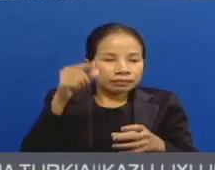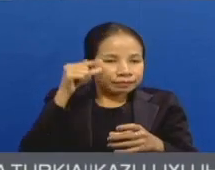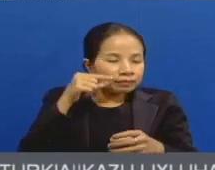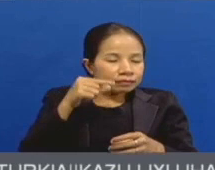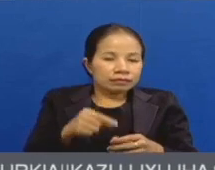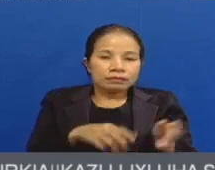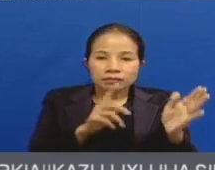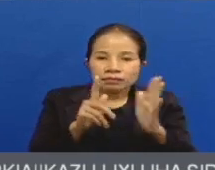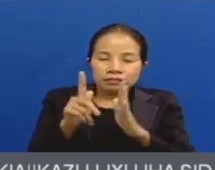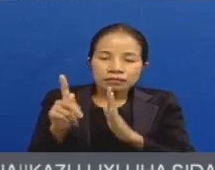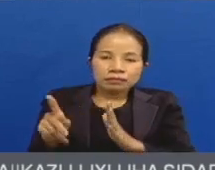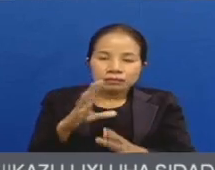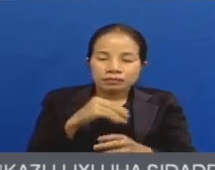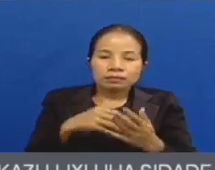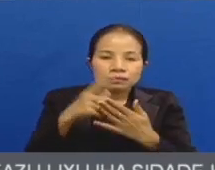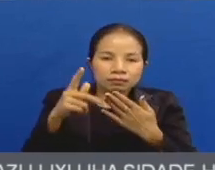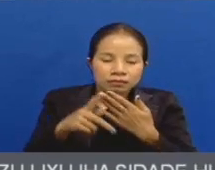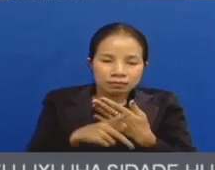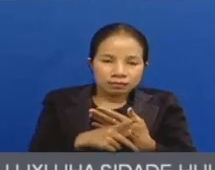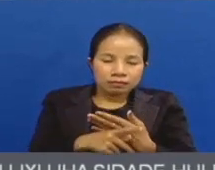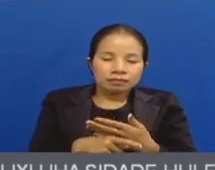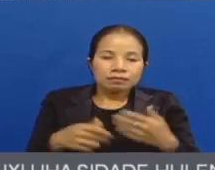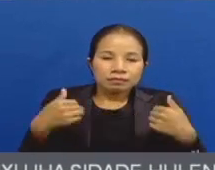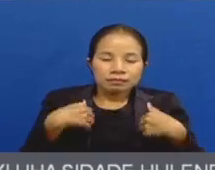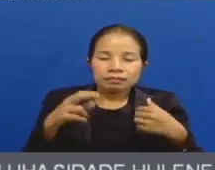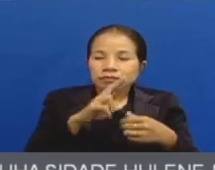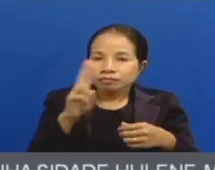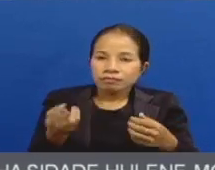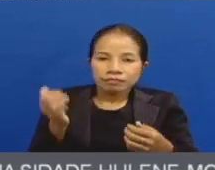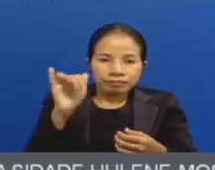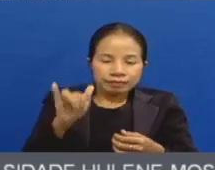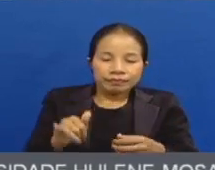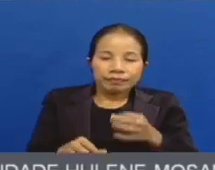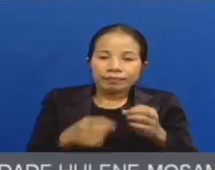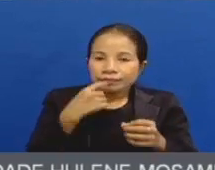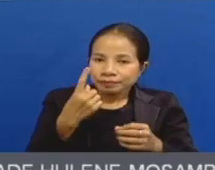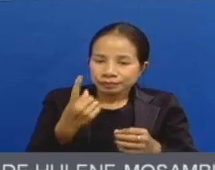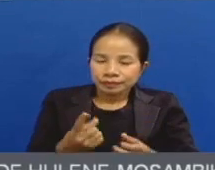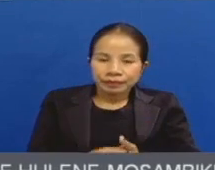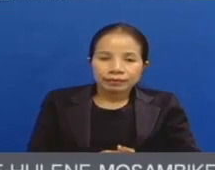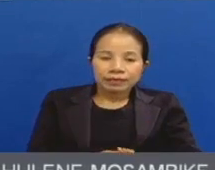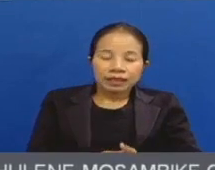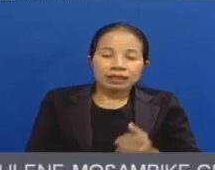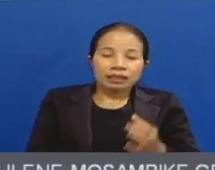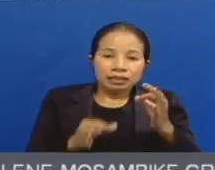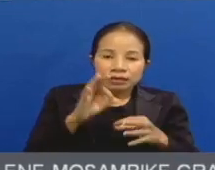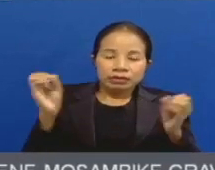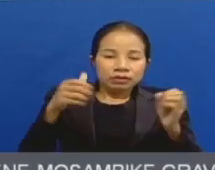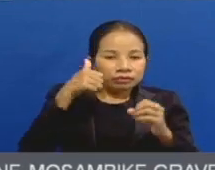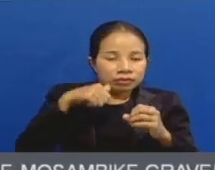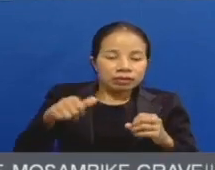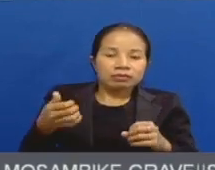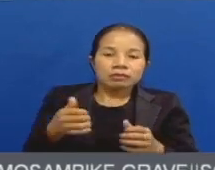iha planeamento iha programa no iha ninia execução sira na atu dehang kata mas que la os feto maka